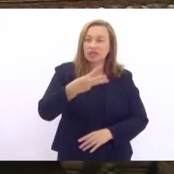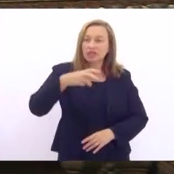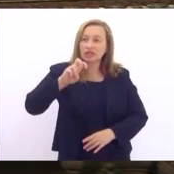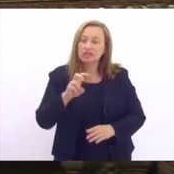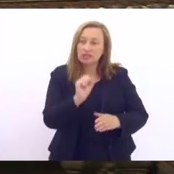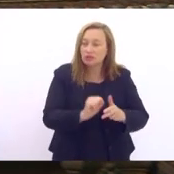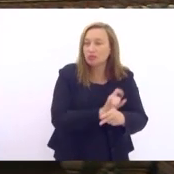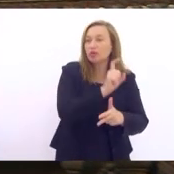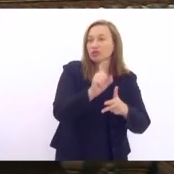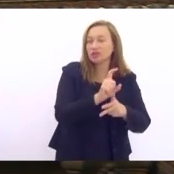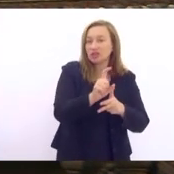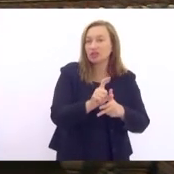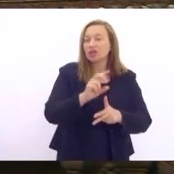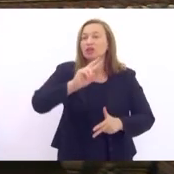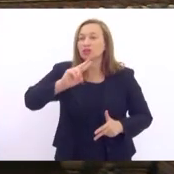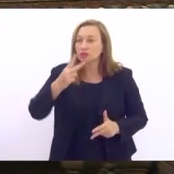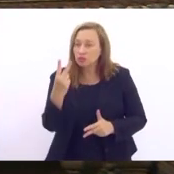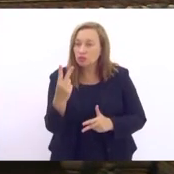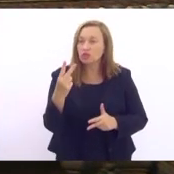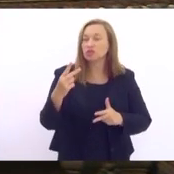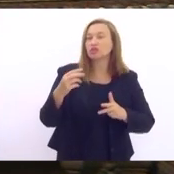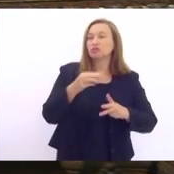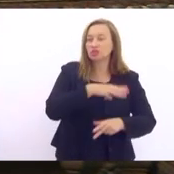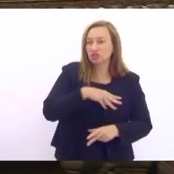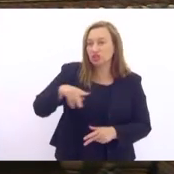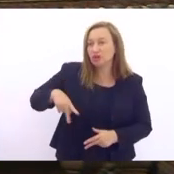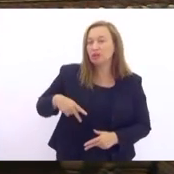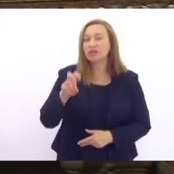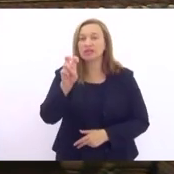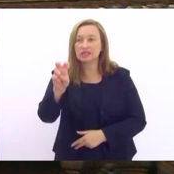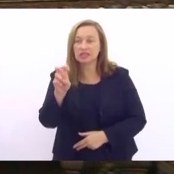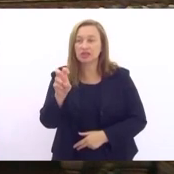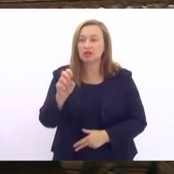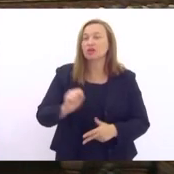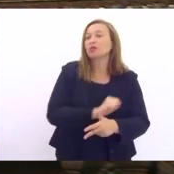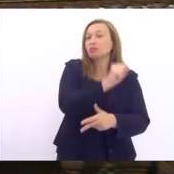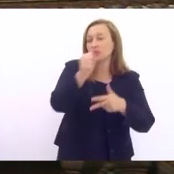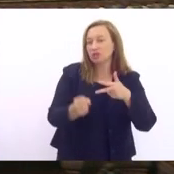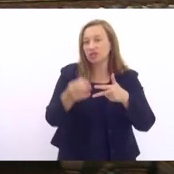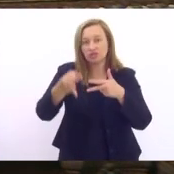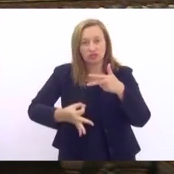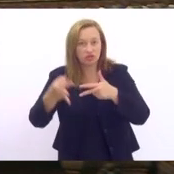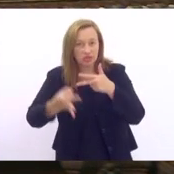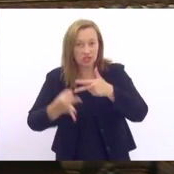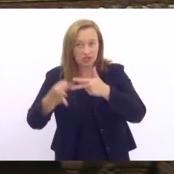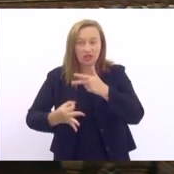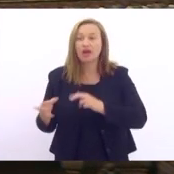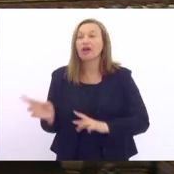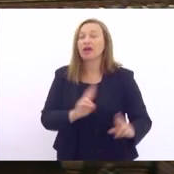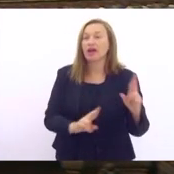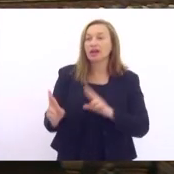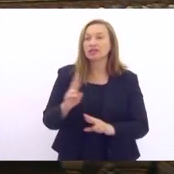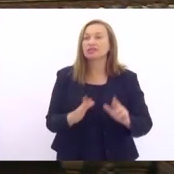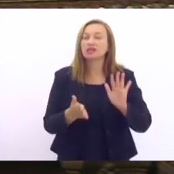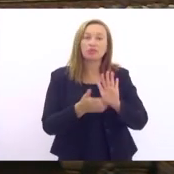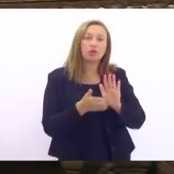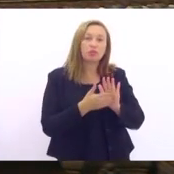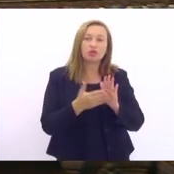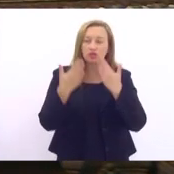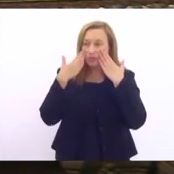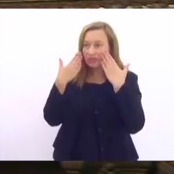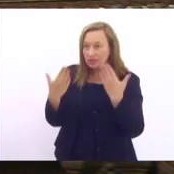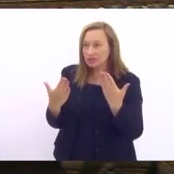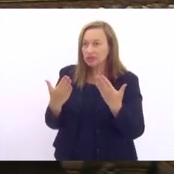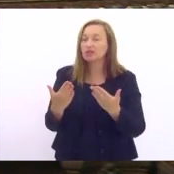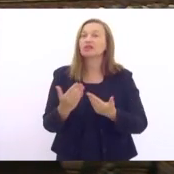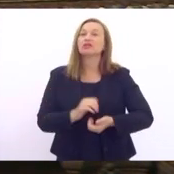Ministério Público e 5 do Poder Judiciário. Em relação às proposições apresentadas, vale